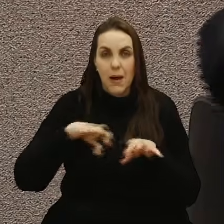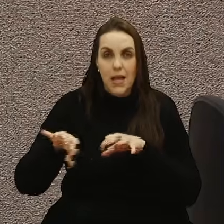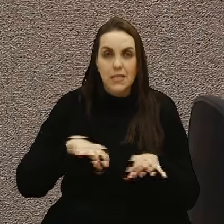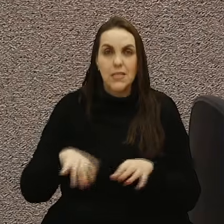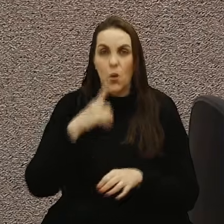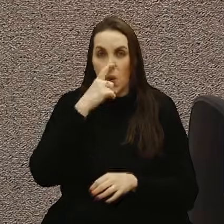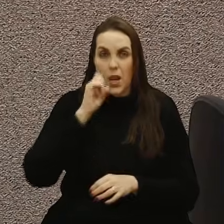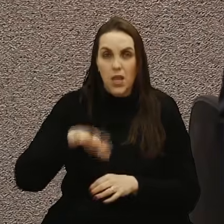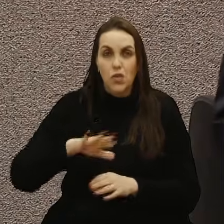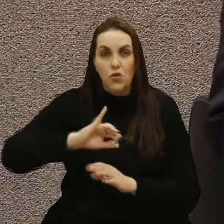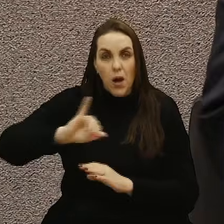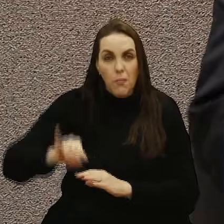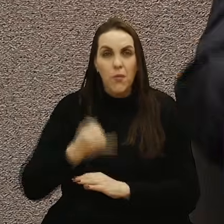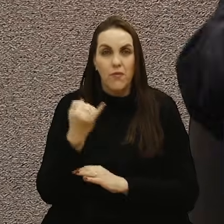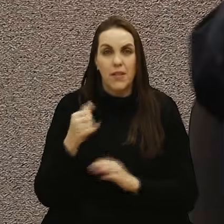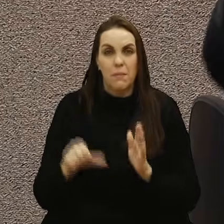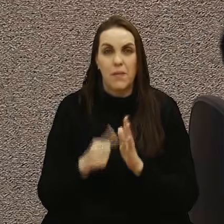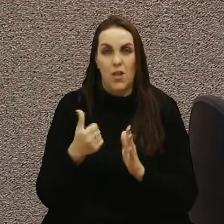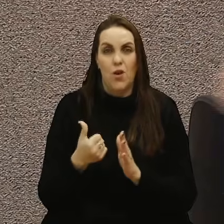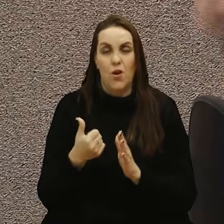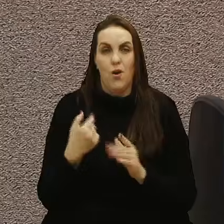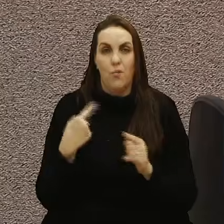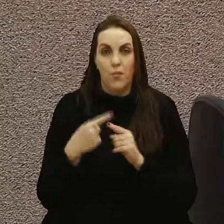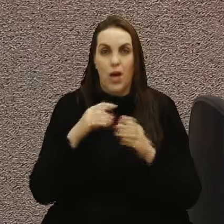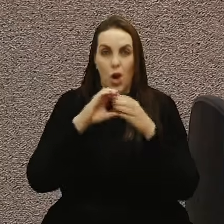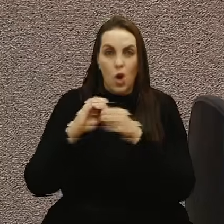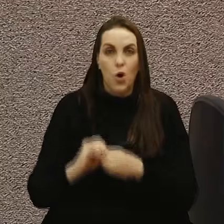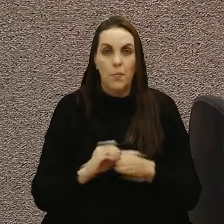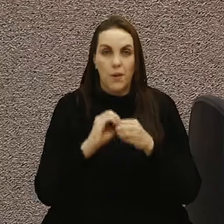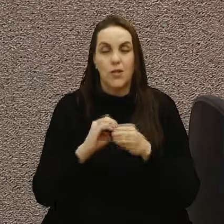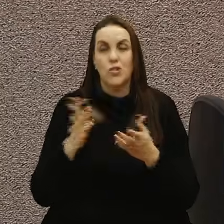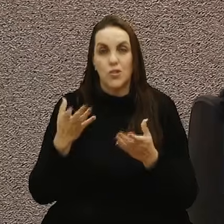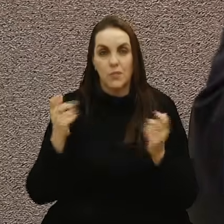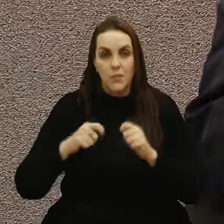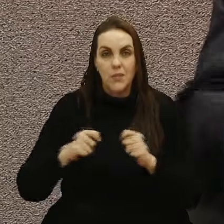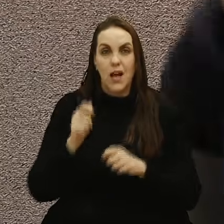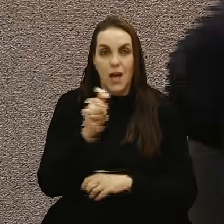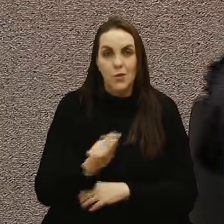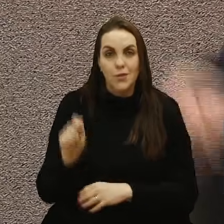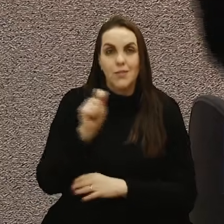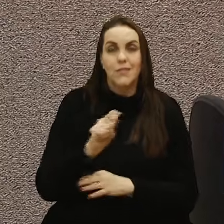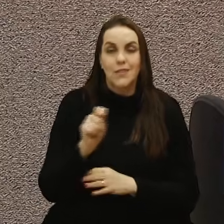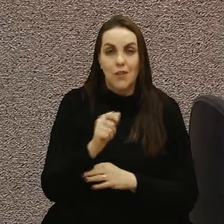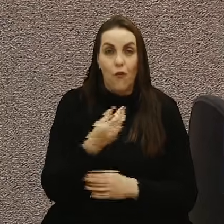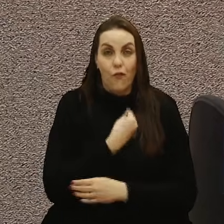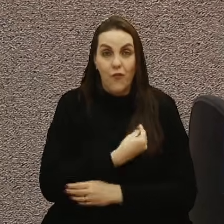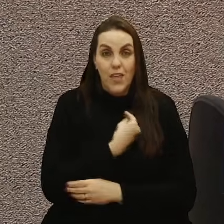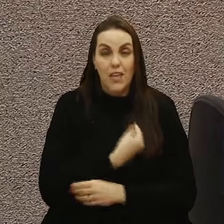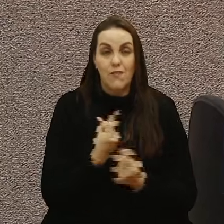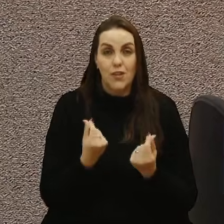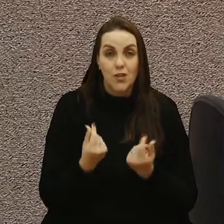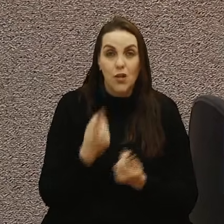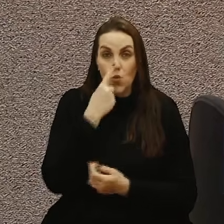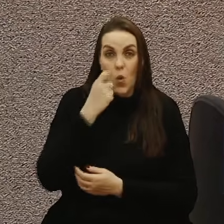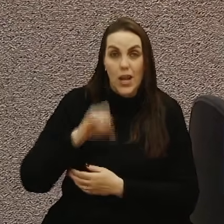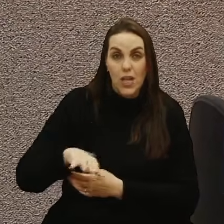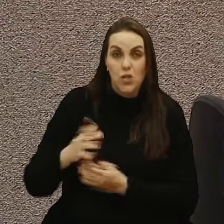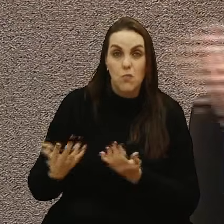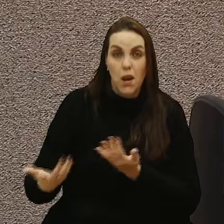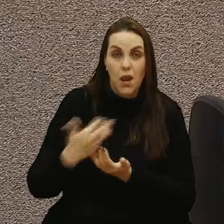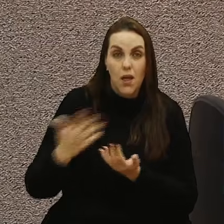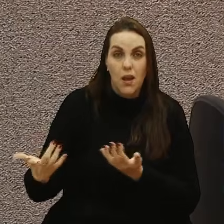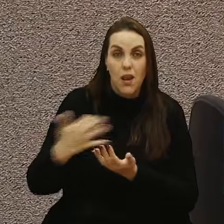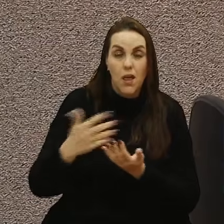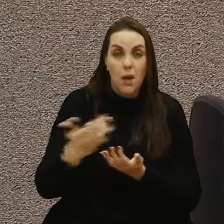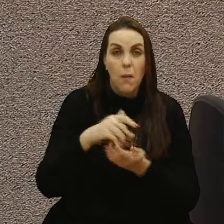vamos aproveitar melhor esse lixo para que as cooperativas, para que as associações que vivem do lixo que a Codeca recolhe,